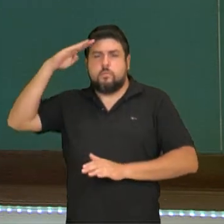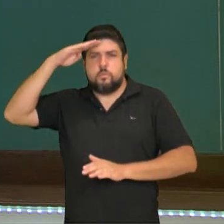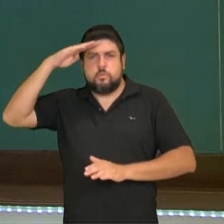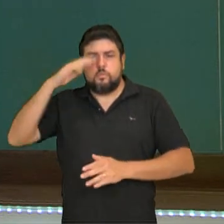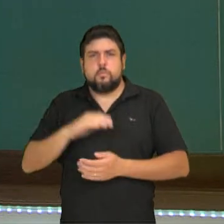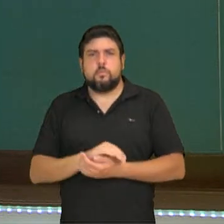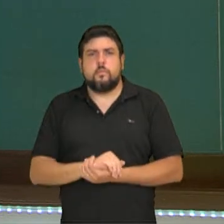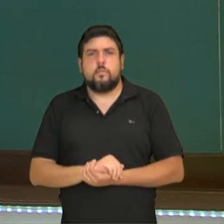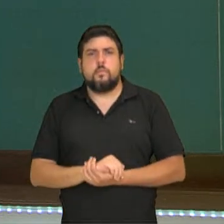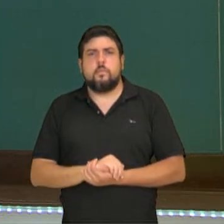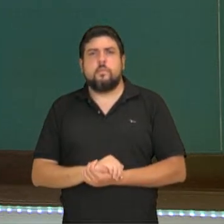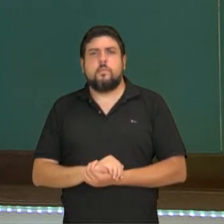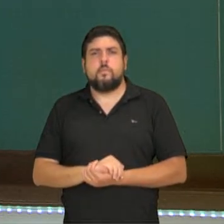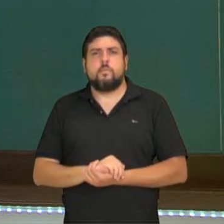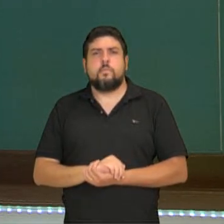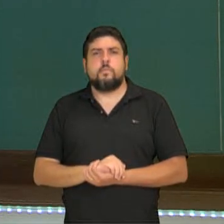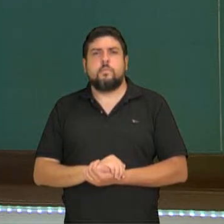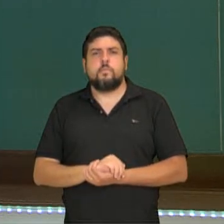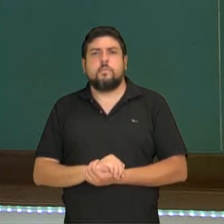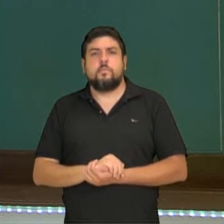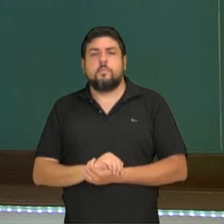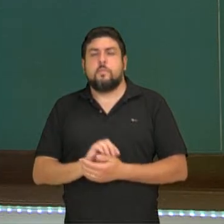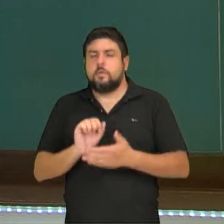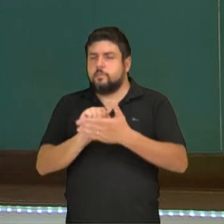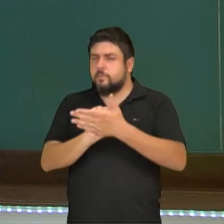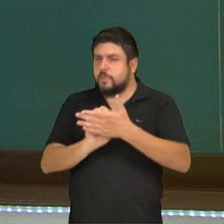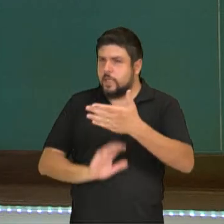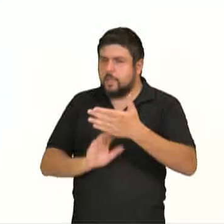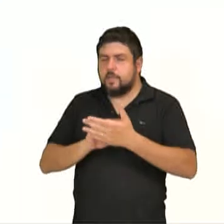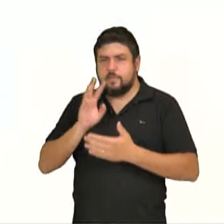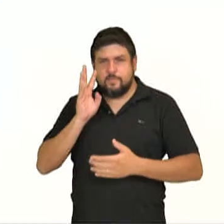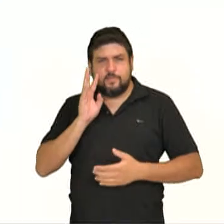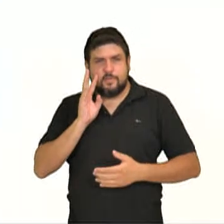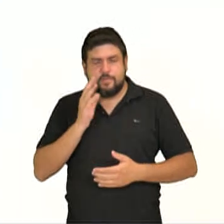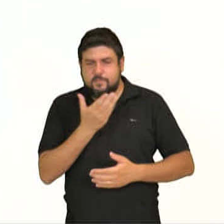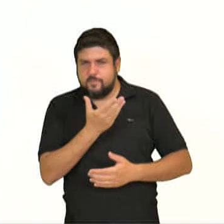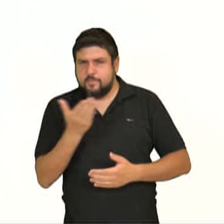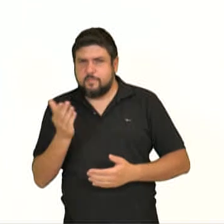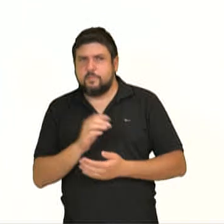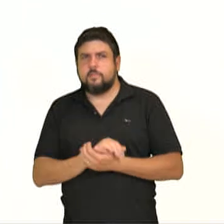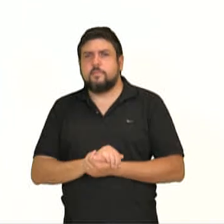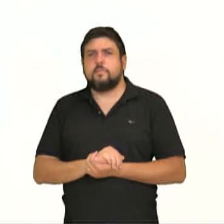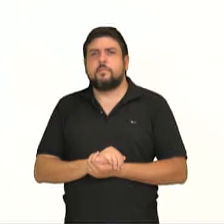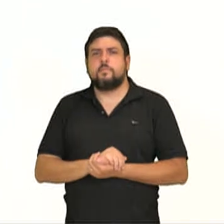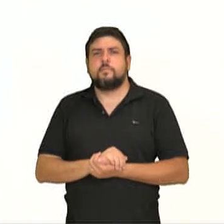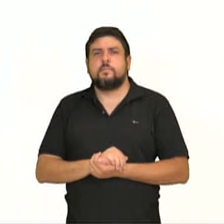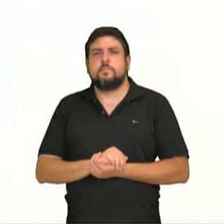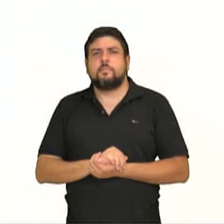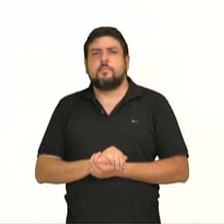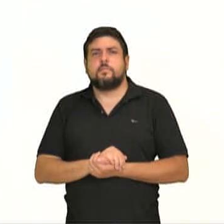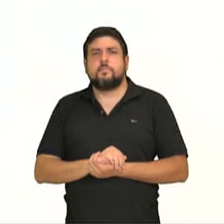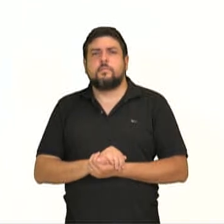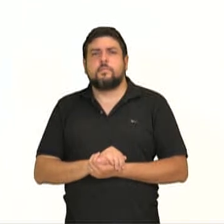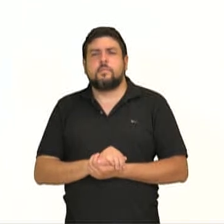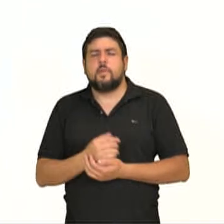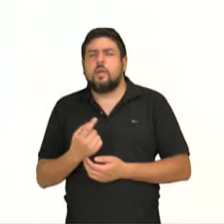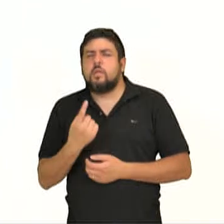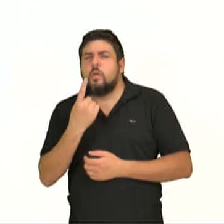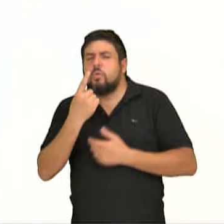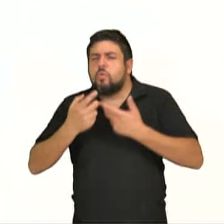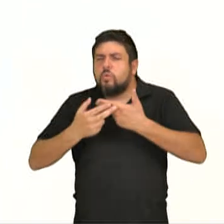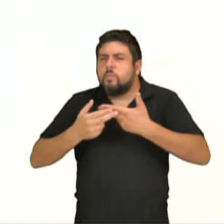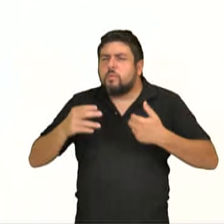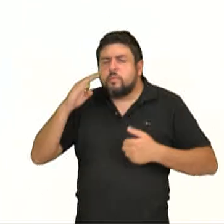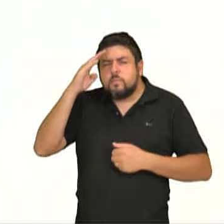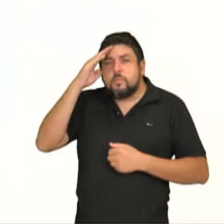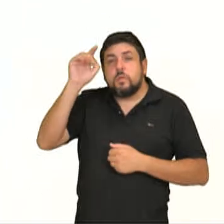mais abrangente. E a gente chega num exercício bem bacana para vocês. Um item essencial para a orientação são